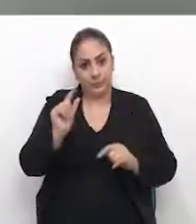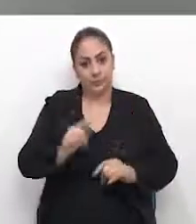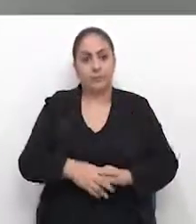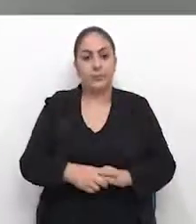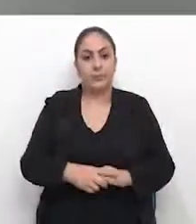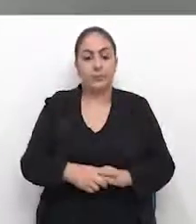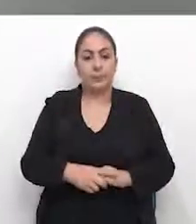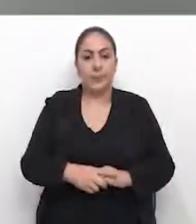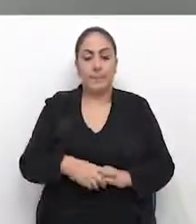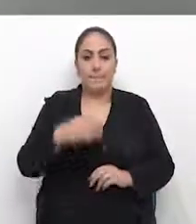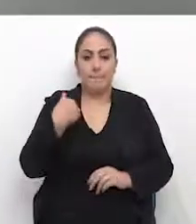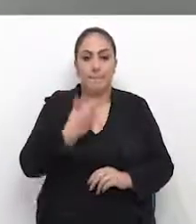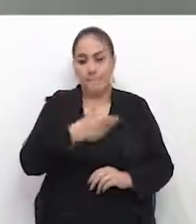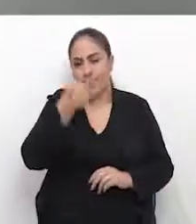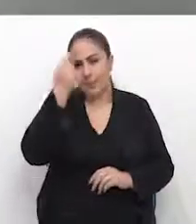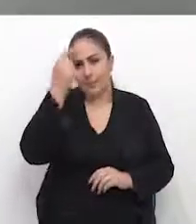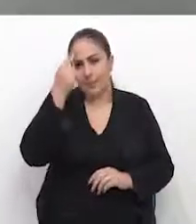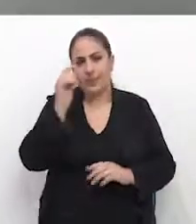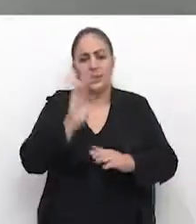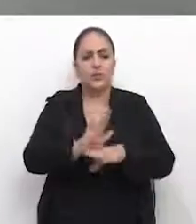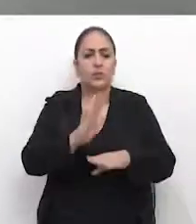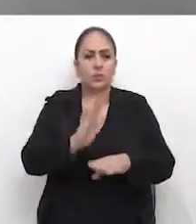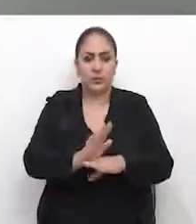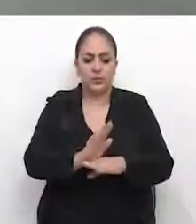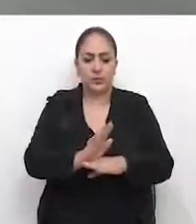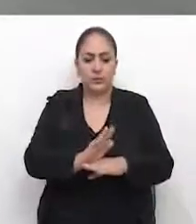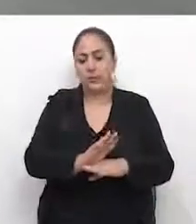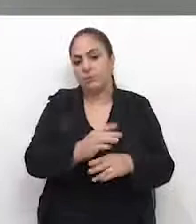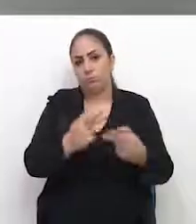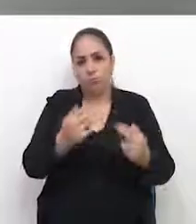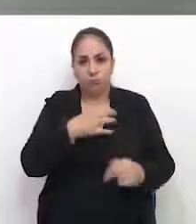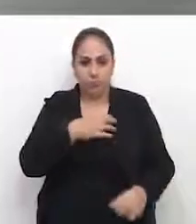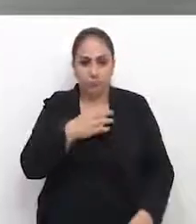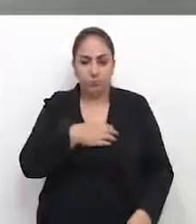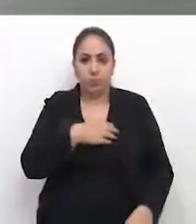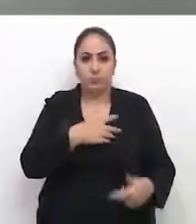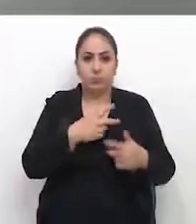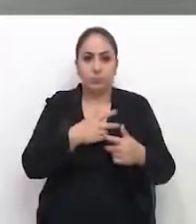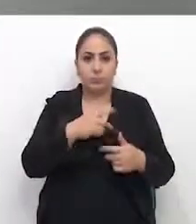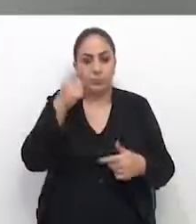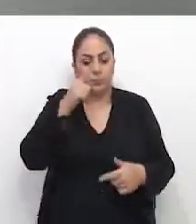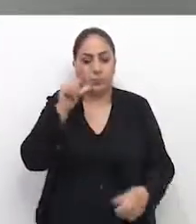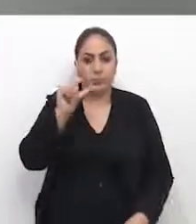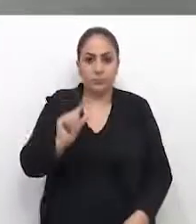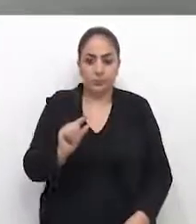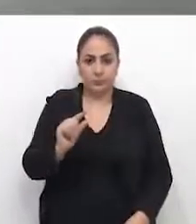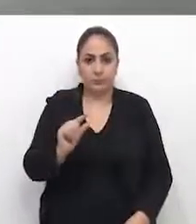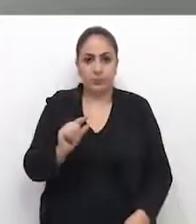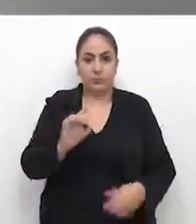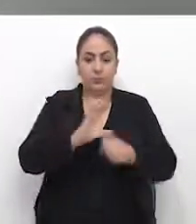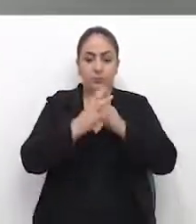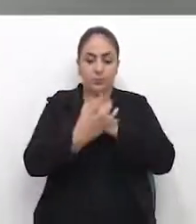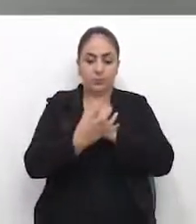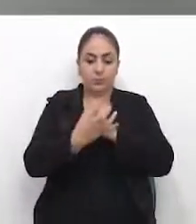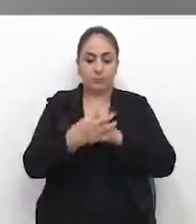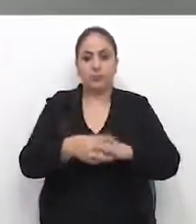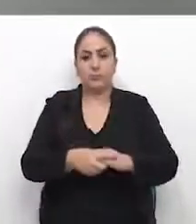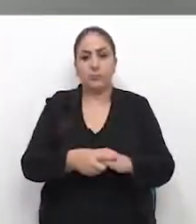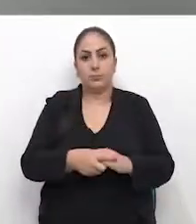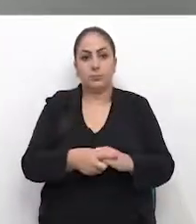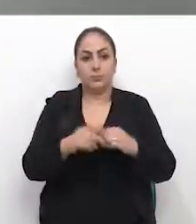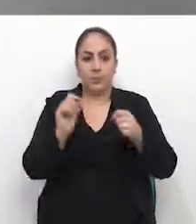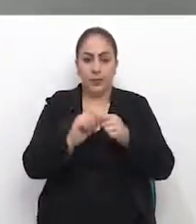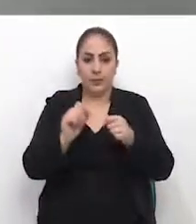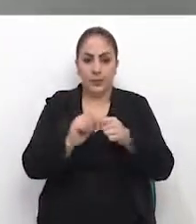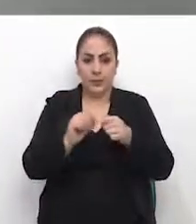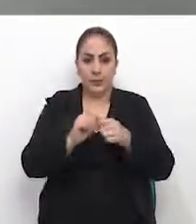é um pouco diferente. Nós, pensando em colaborar de algum modo com os efeitos, a minimização desses efeitos do